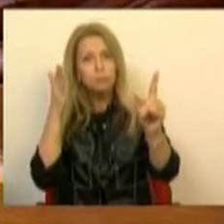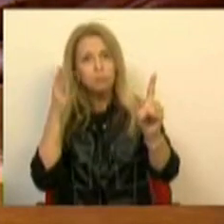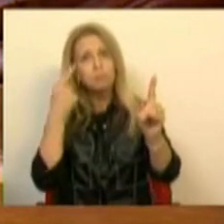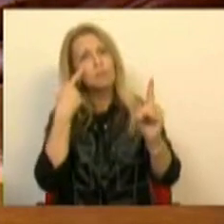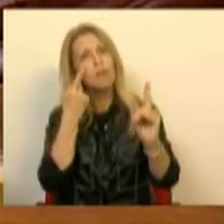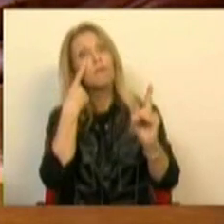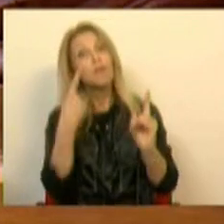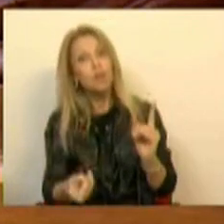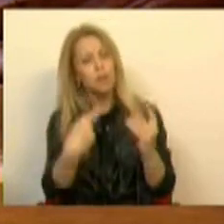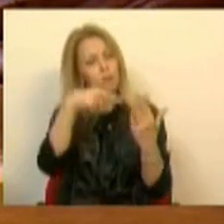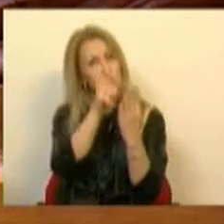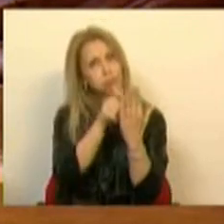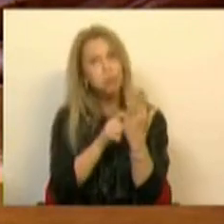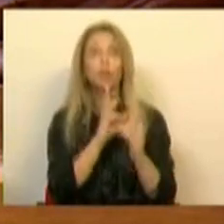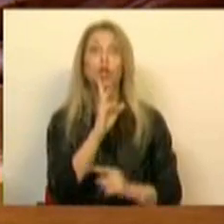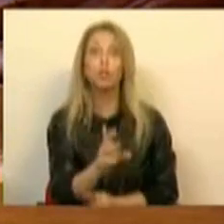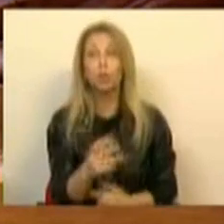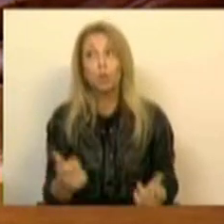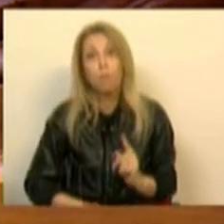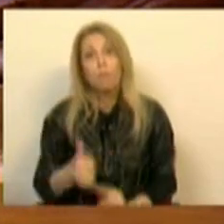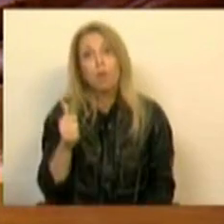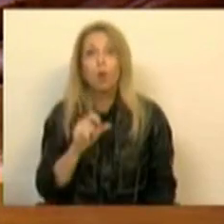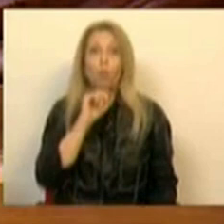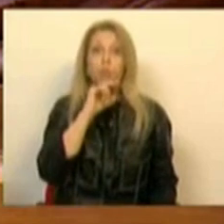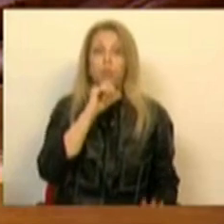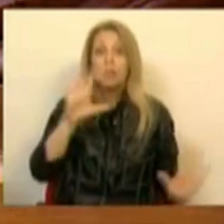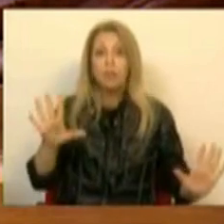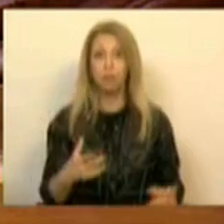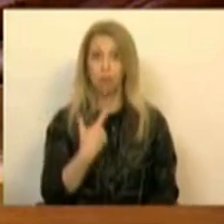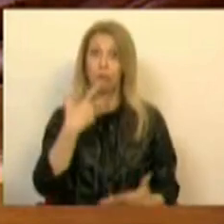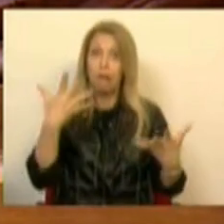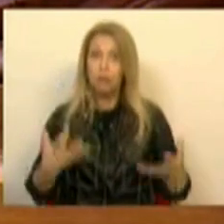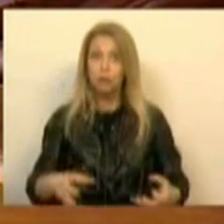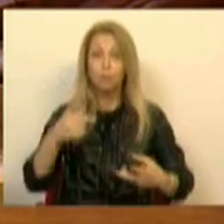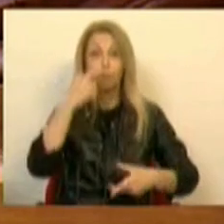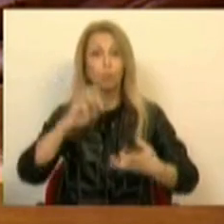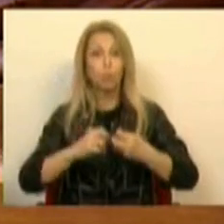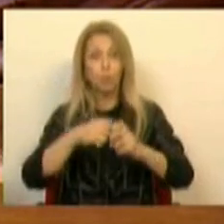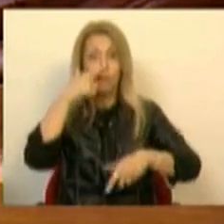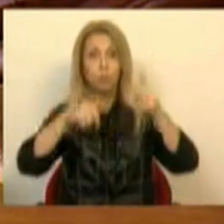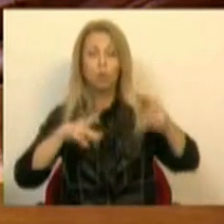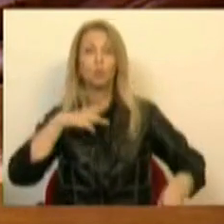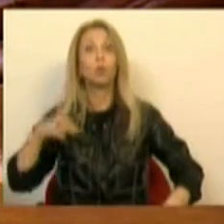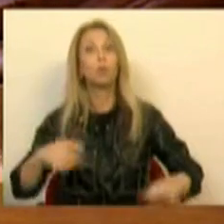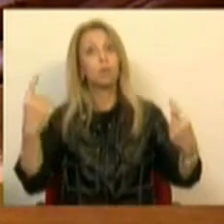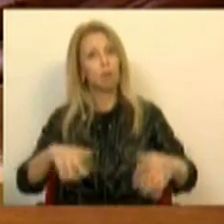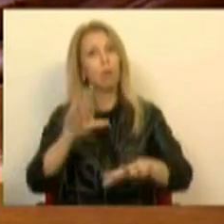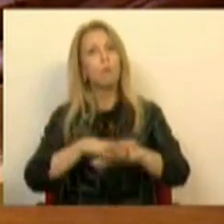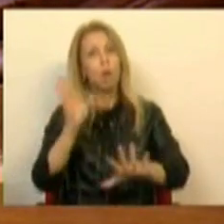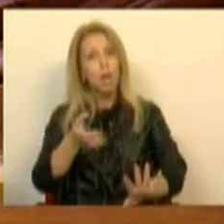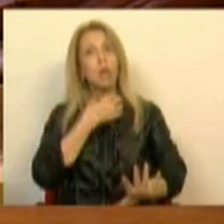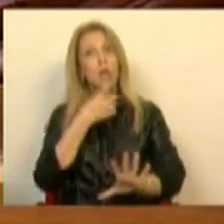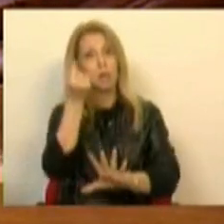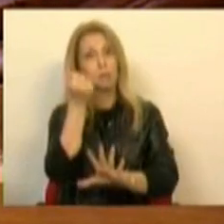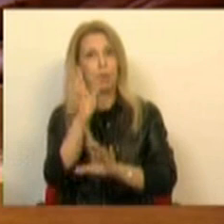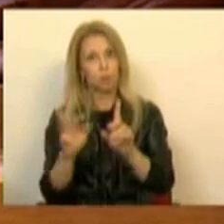identificação e na resposta, na medida do possível, dos muitos problemas que os portugueses enfrentam hoje com a crise inflacionista.